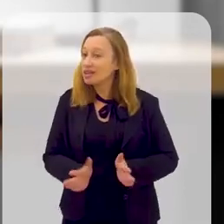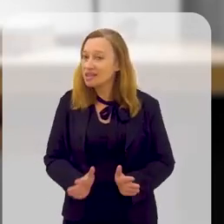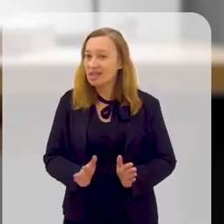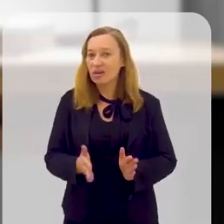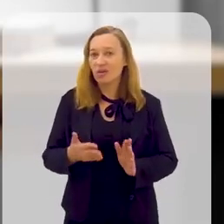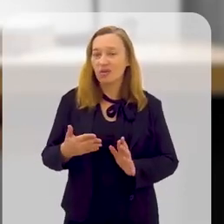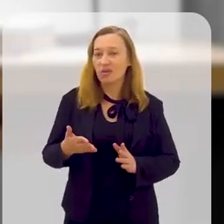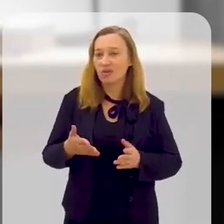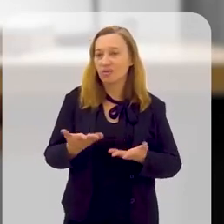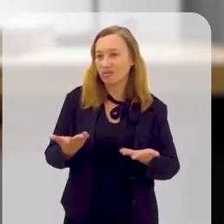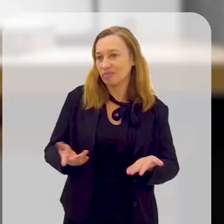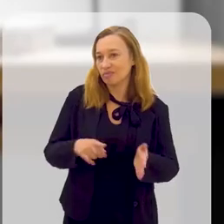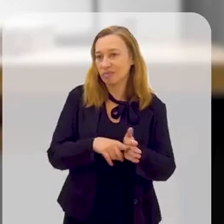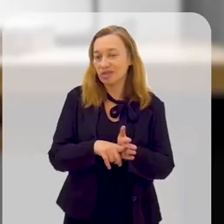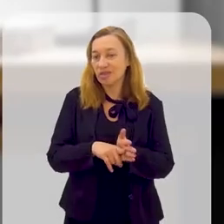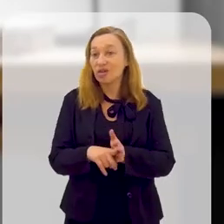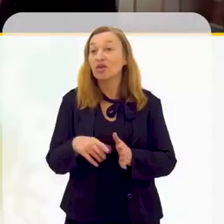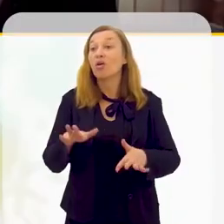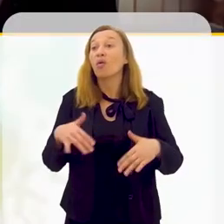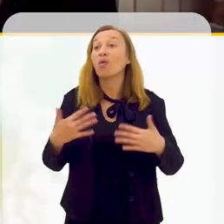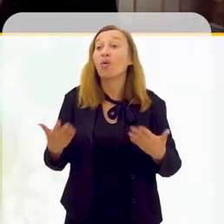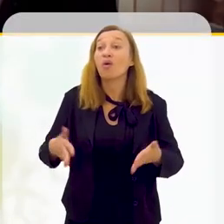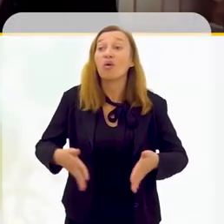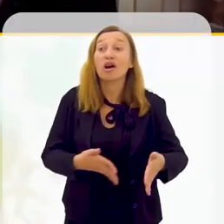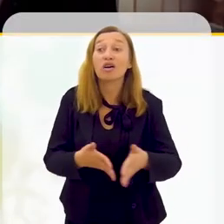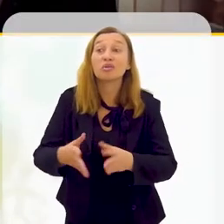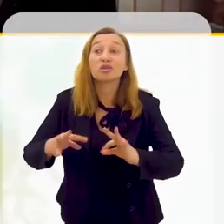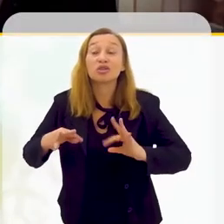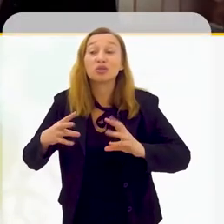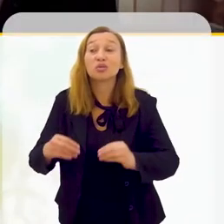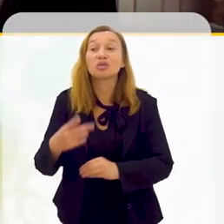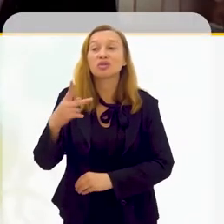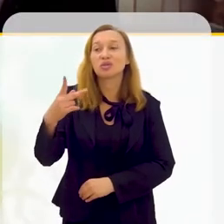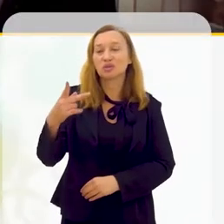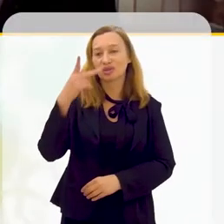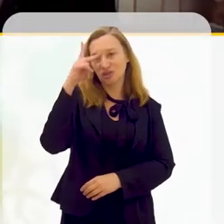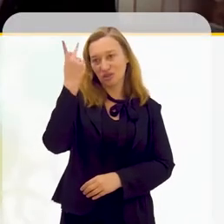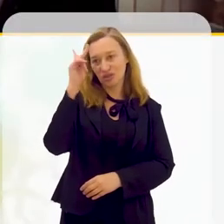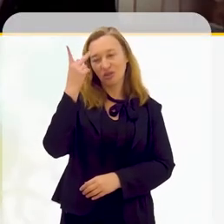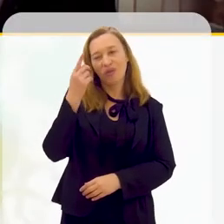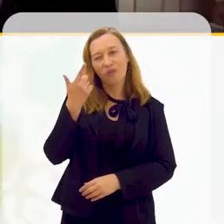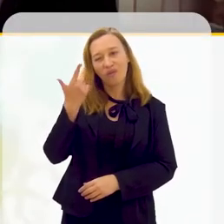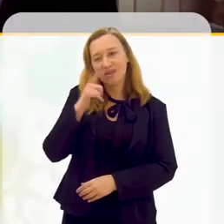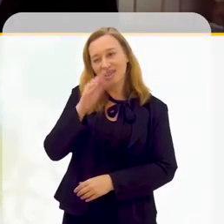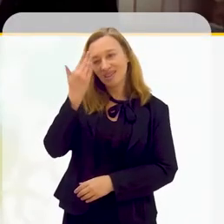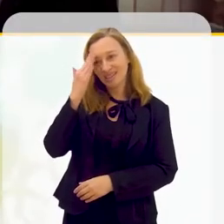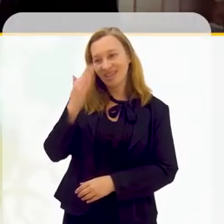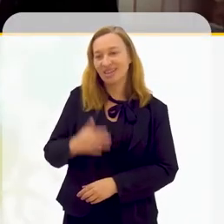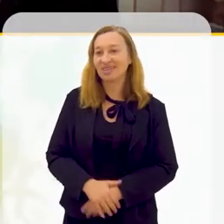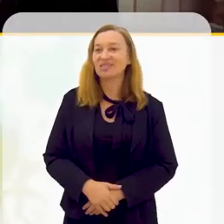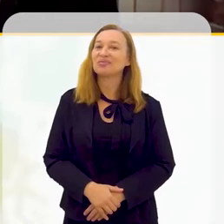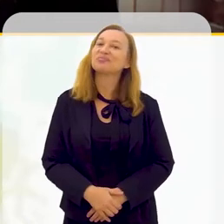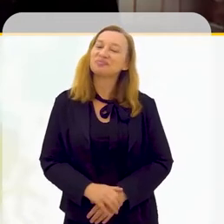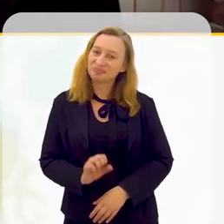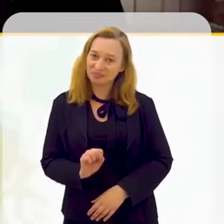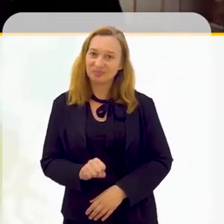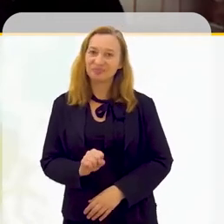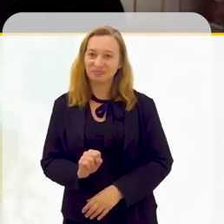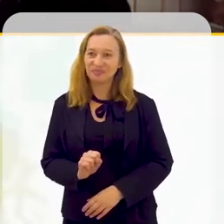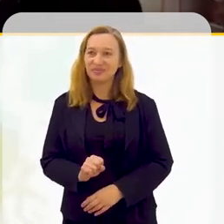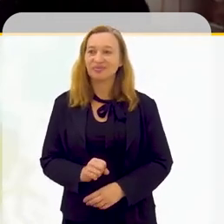não nasceu uma pesquisadora de referência Qual foi aderência disso aí na tua história você consegue enxergar